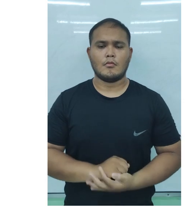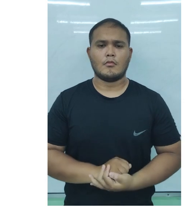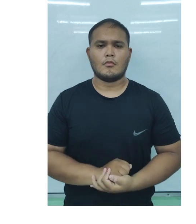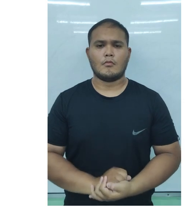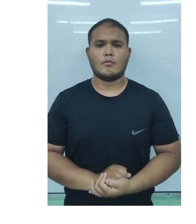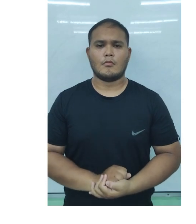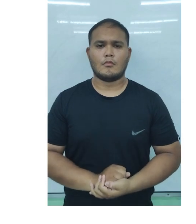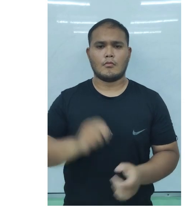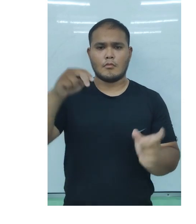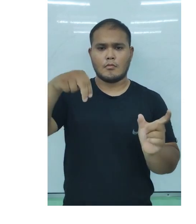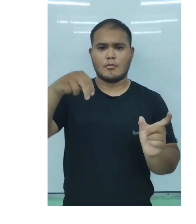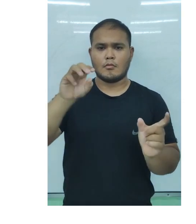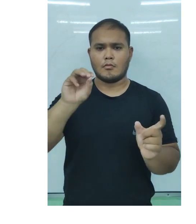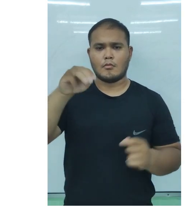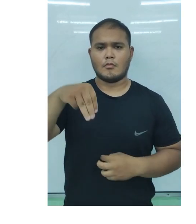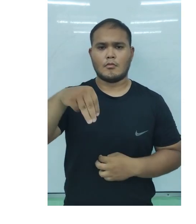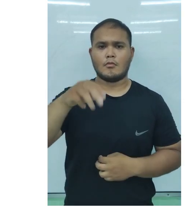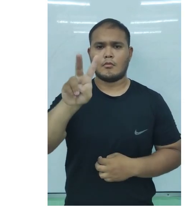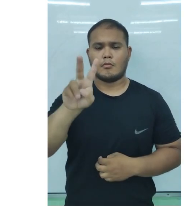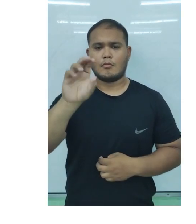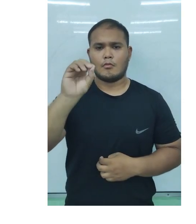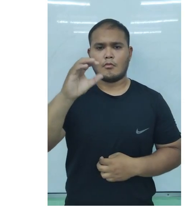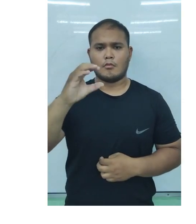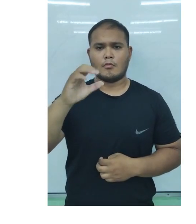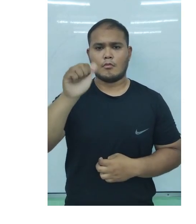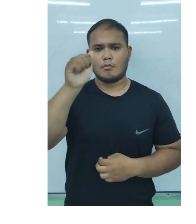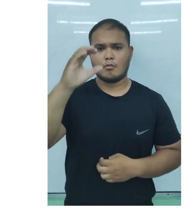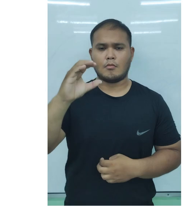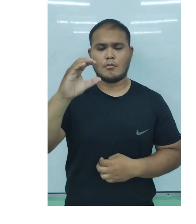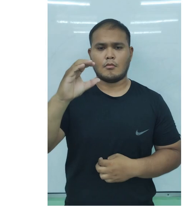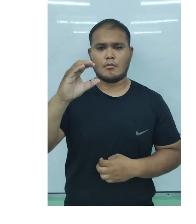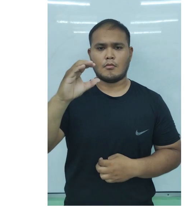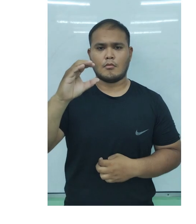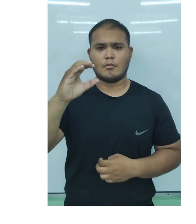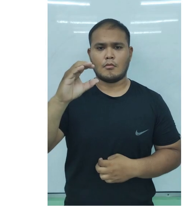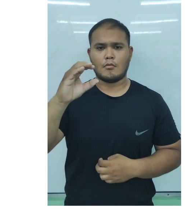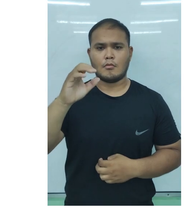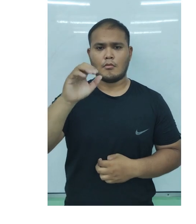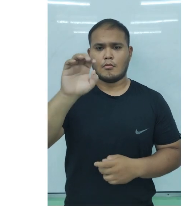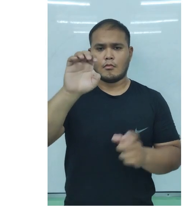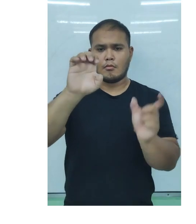acusativo, acriores no masculino e no feminino. No neutro, acriora.